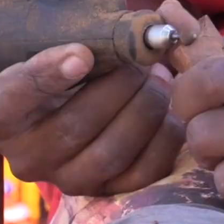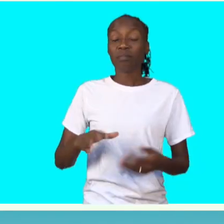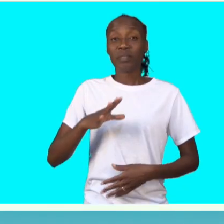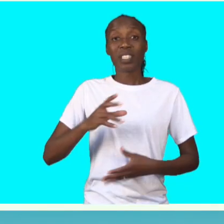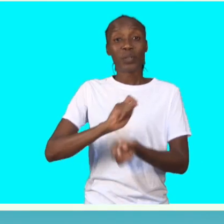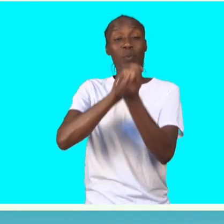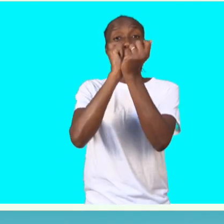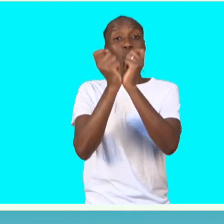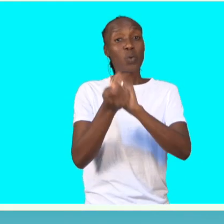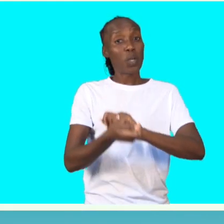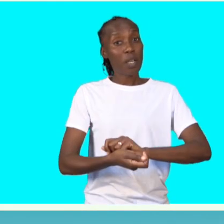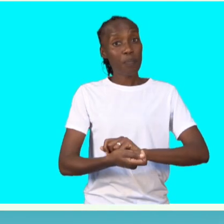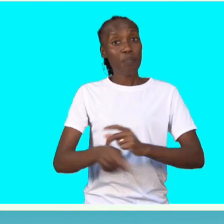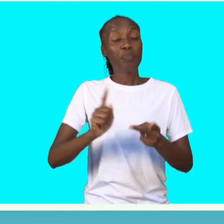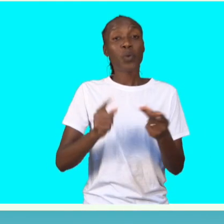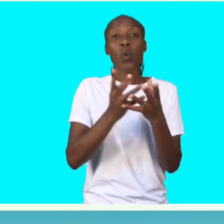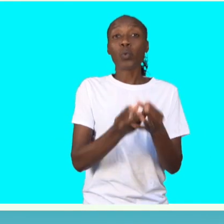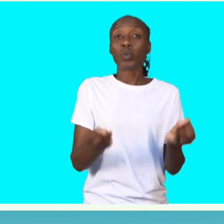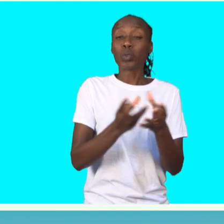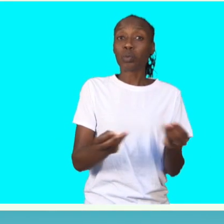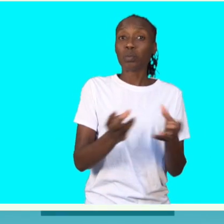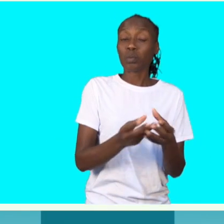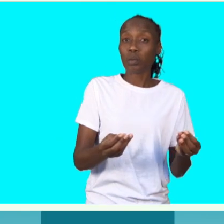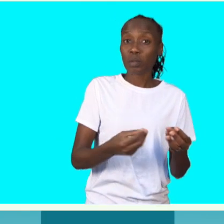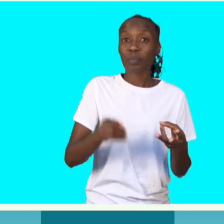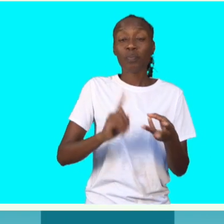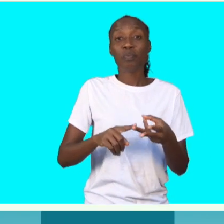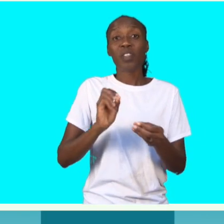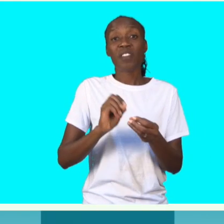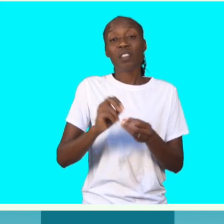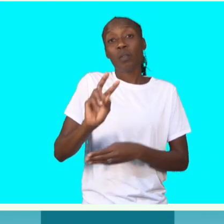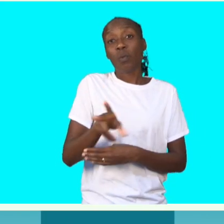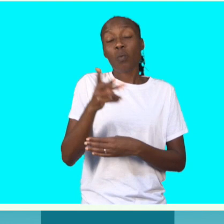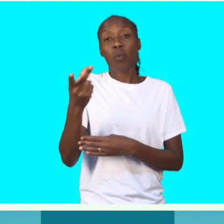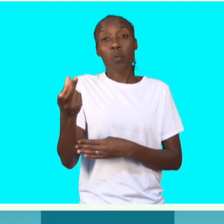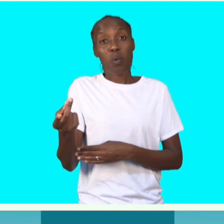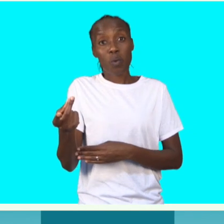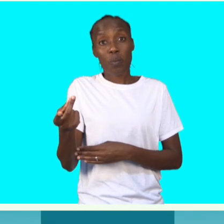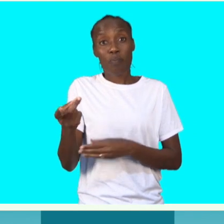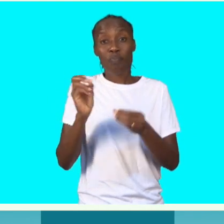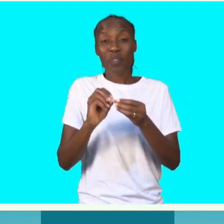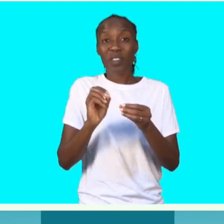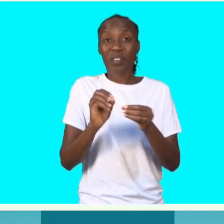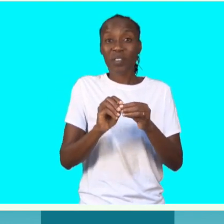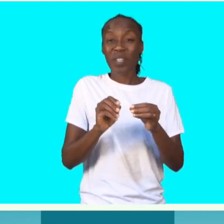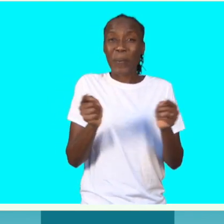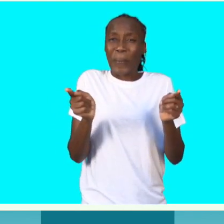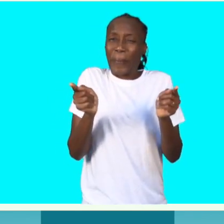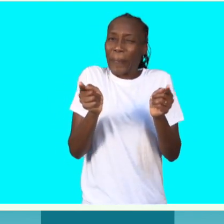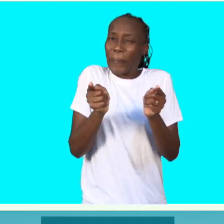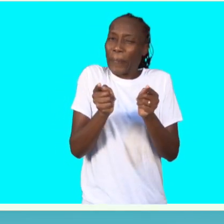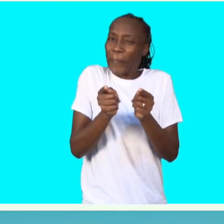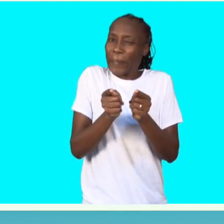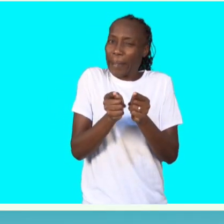Tenho que trocar o instrumento, colocar um com uma dimensão